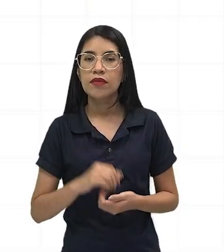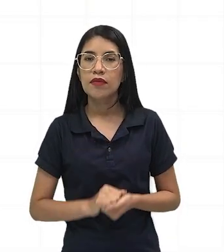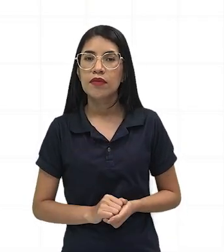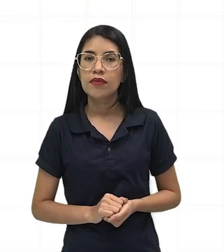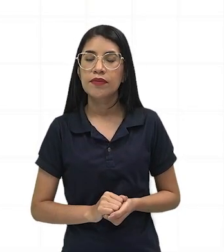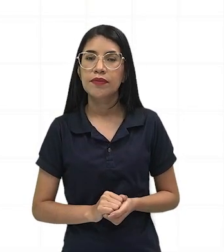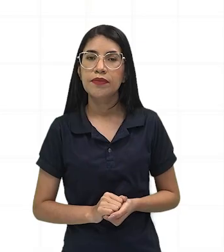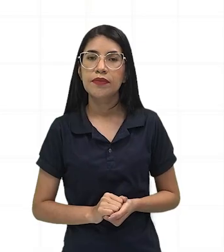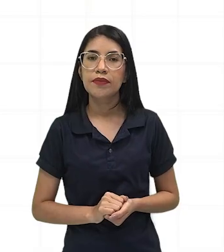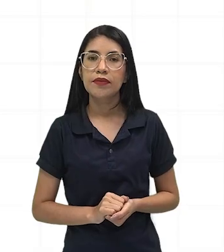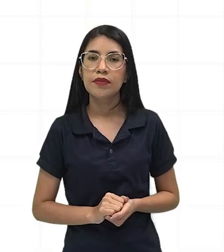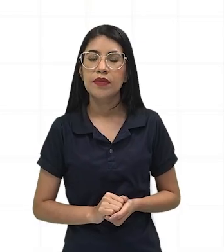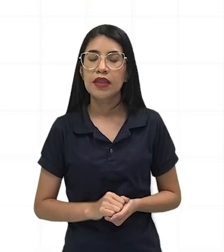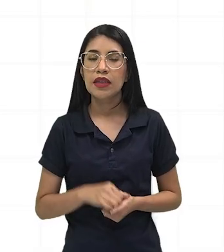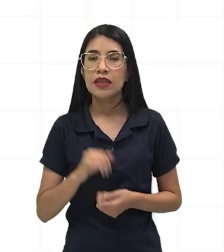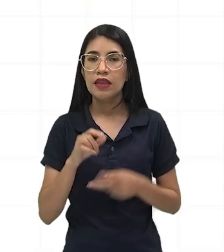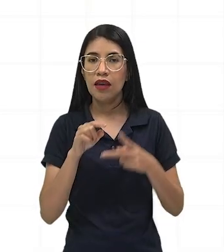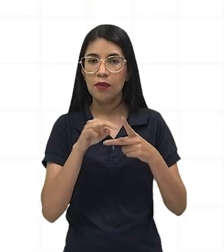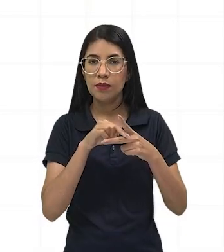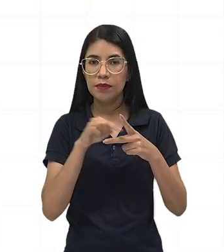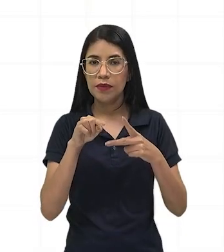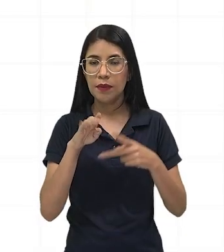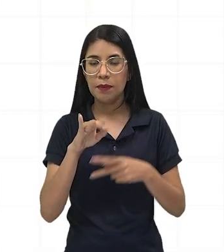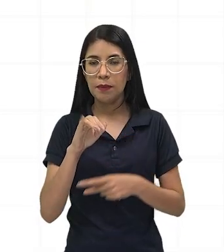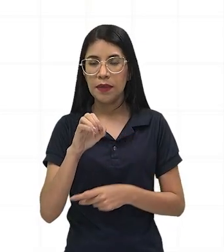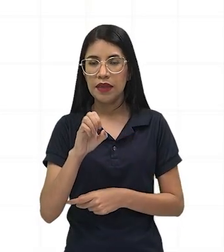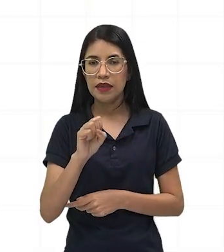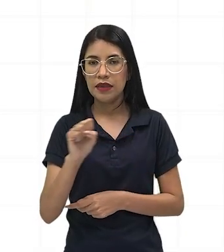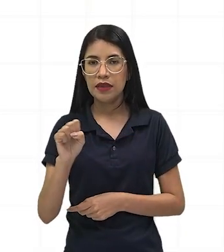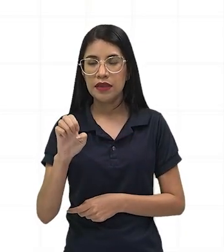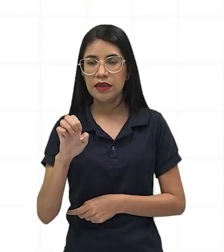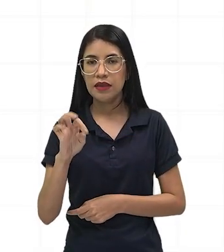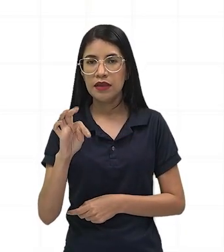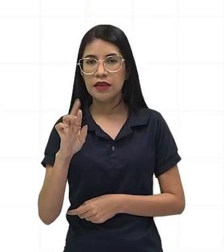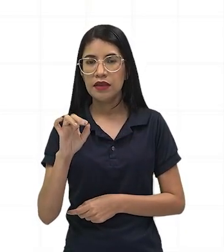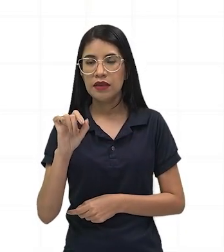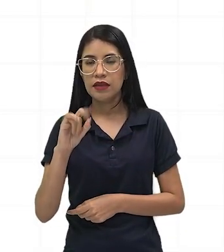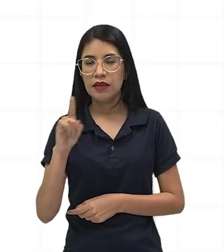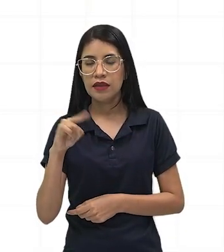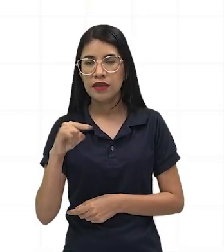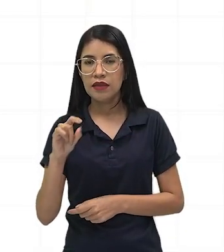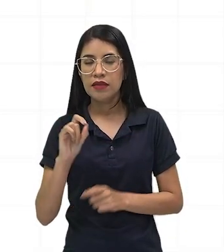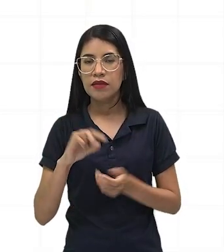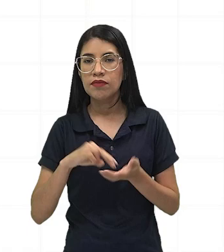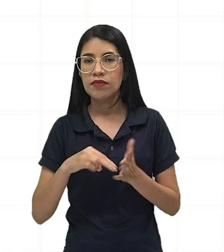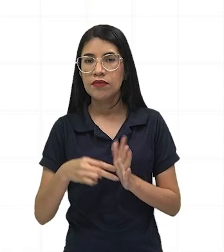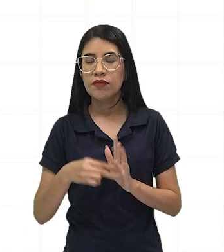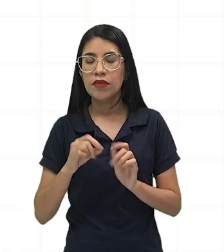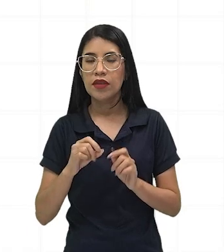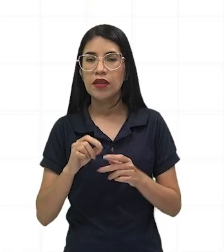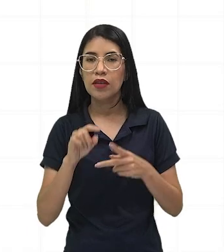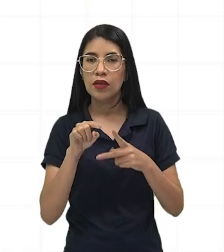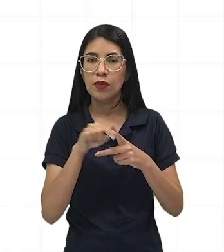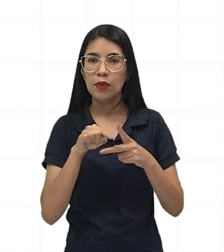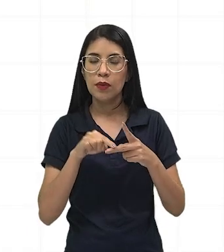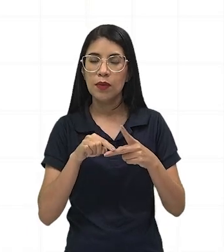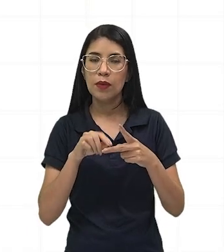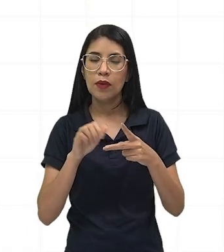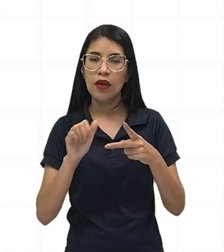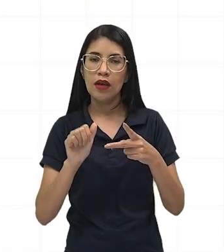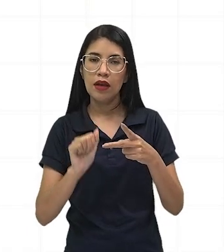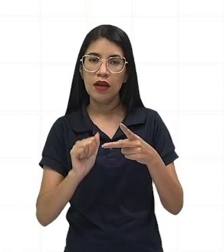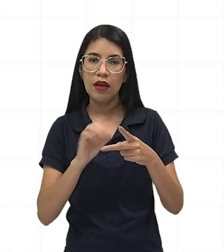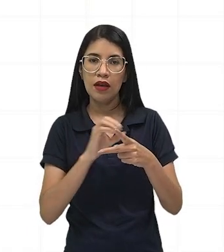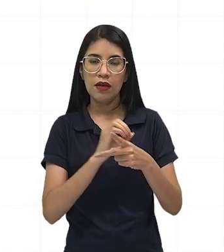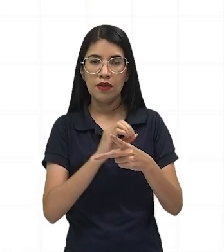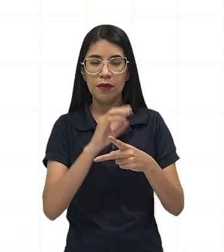bissetriz. Se ela é uma bissetriz, significa que o meu ângulo AOB, ele foi dividido em